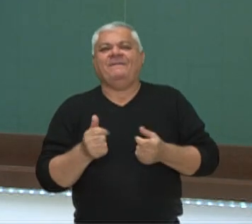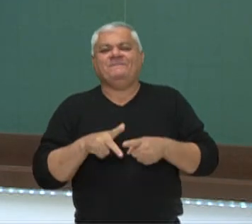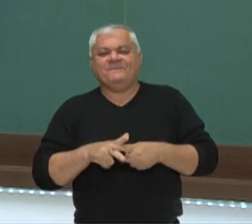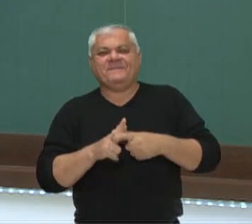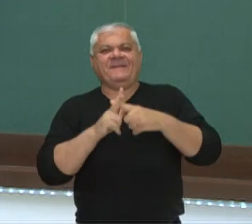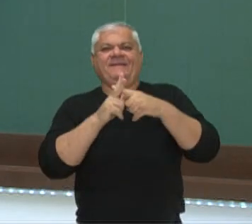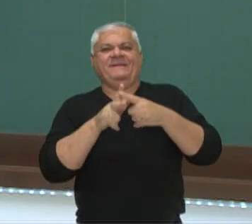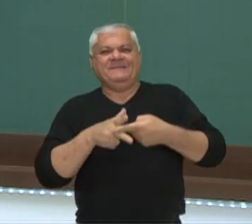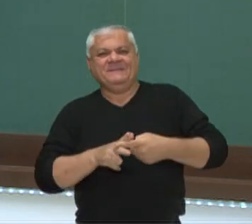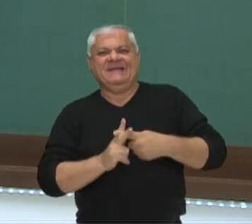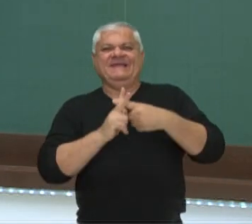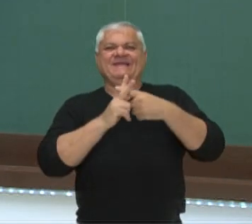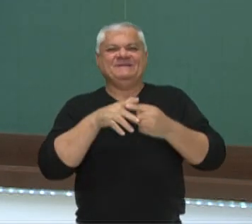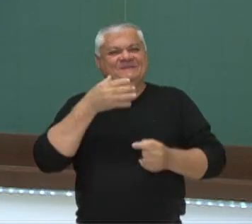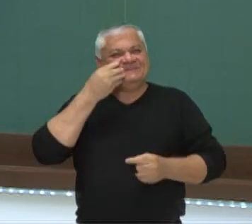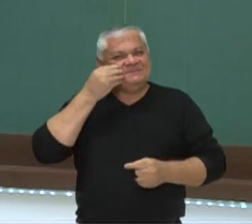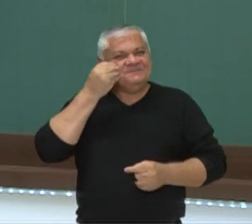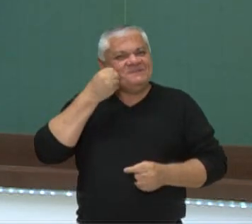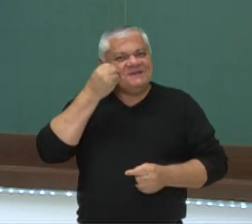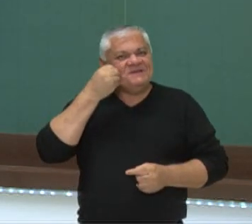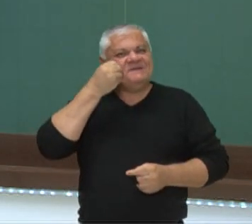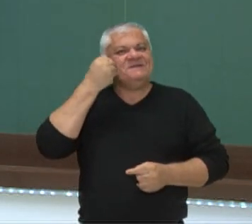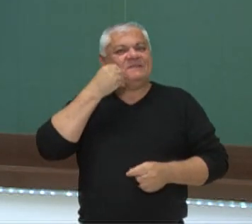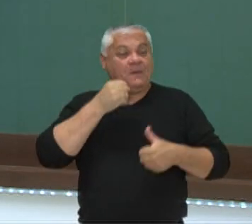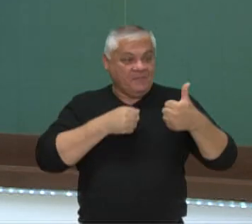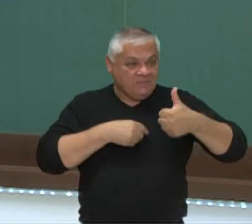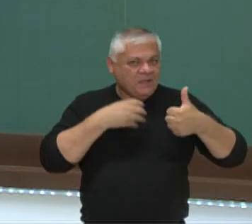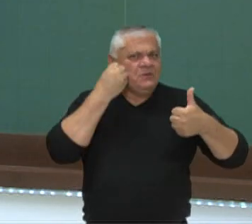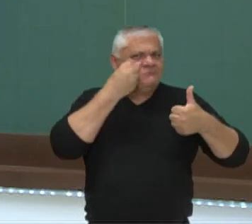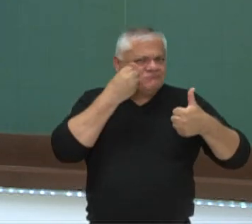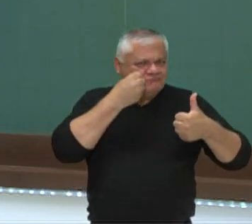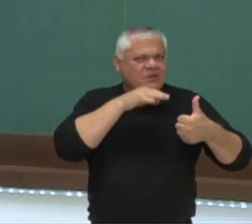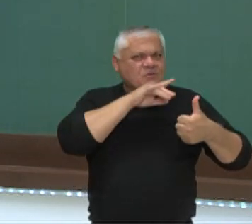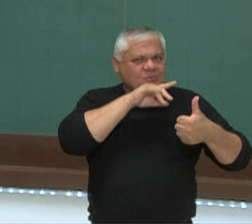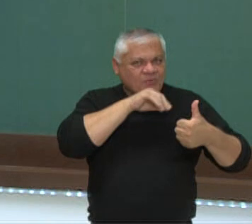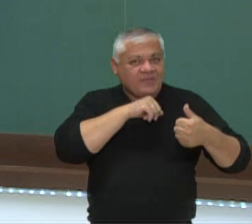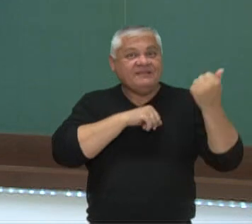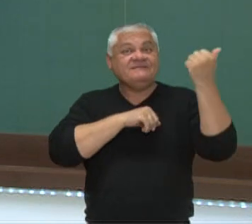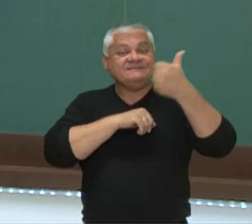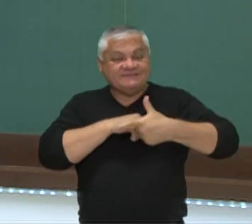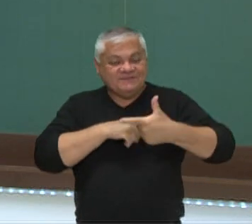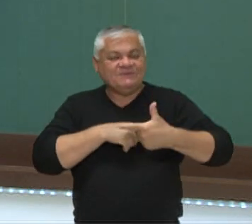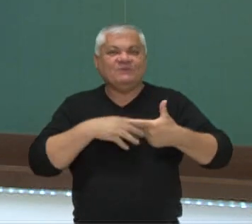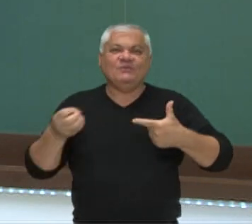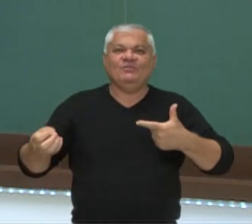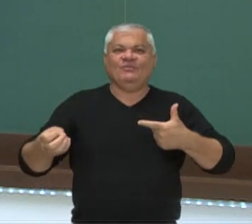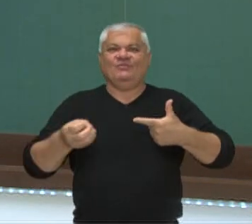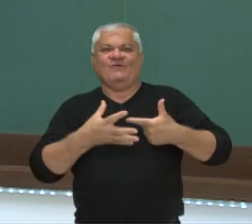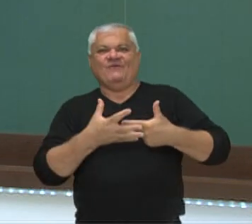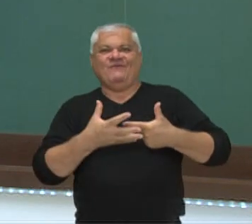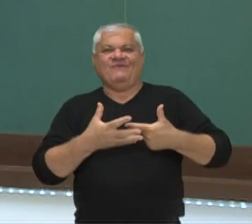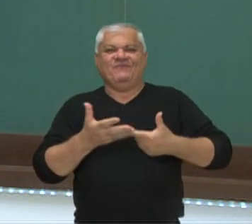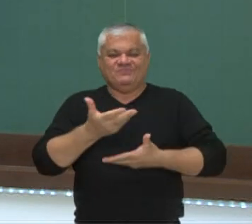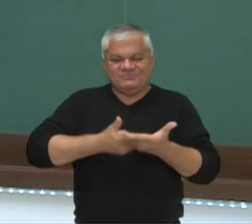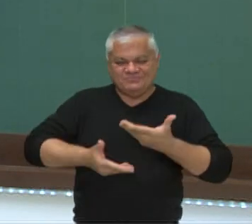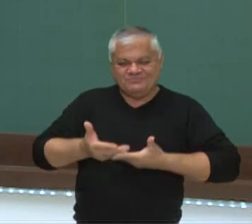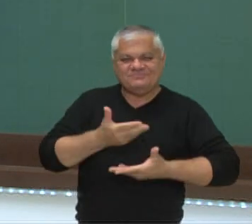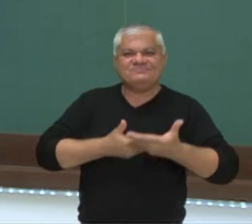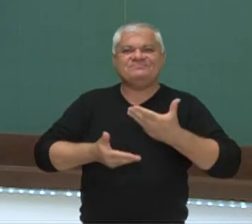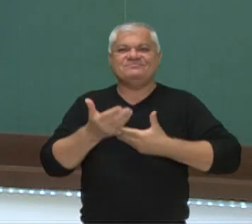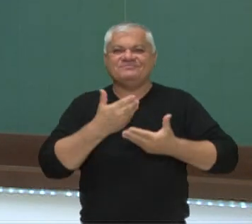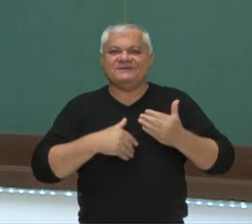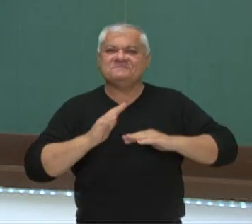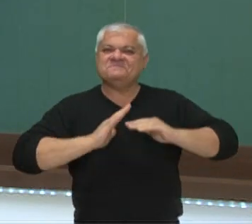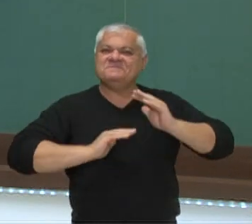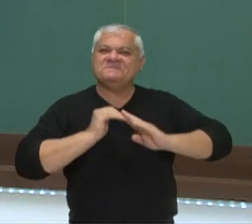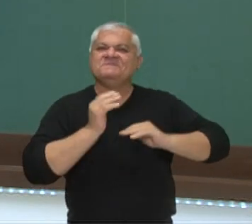aperfeiçoamento. A experiência ele adquiriu no primeiro. No próximo já seria uma nova interação com o brinquedo, um